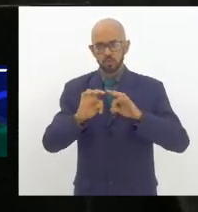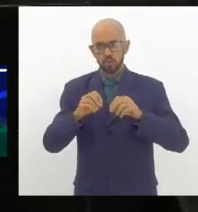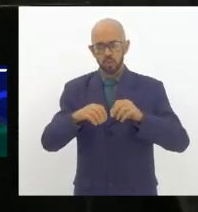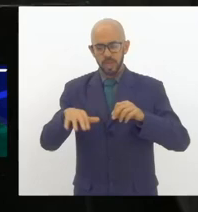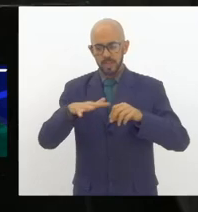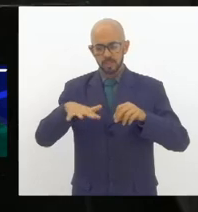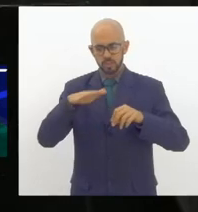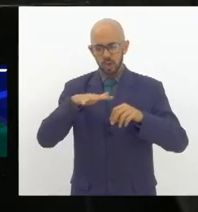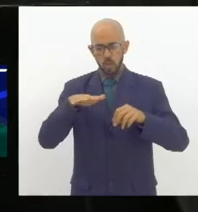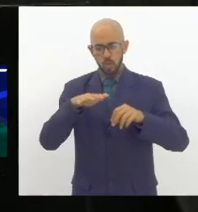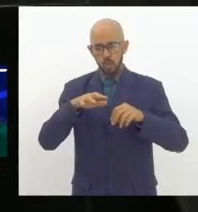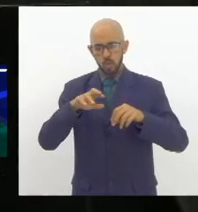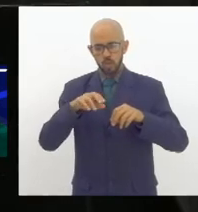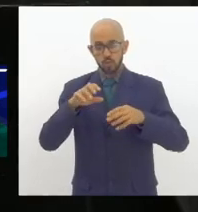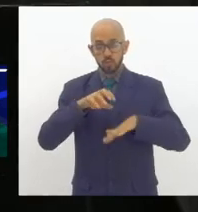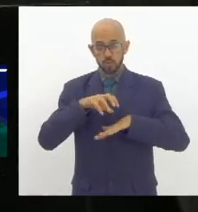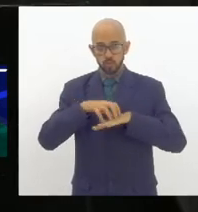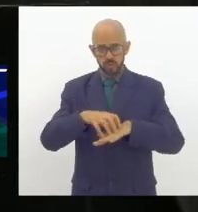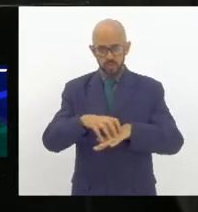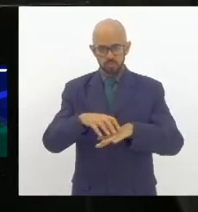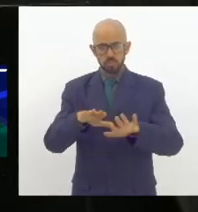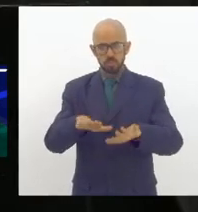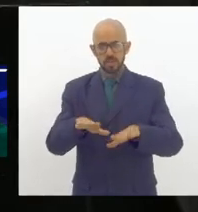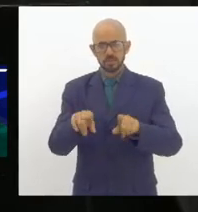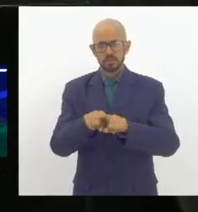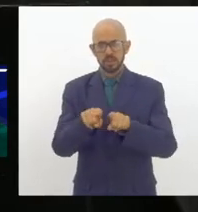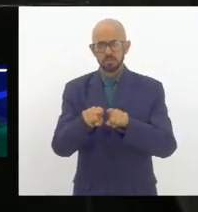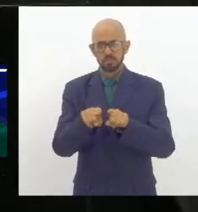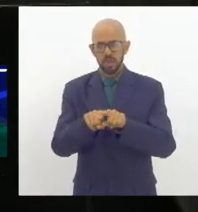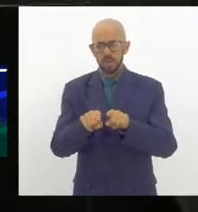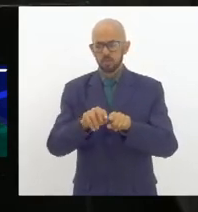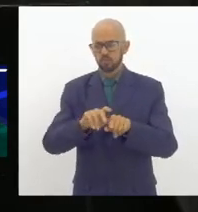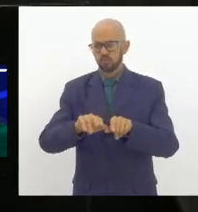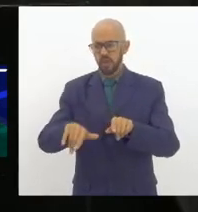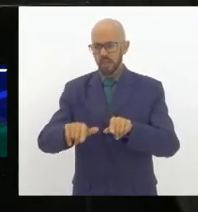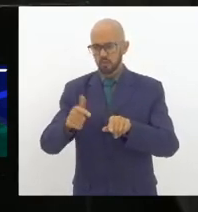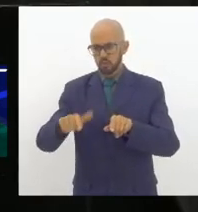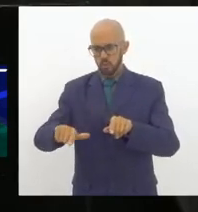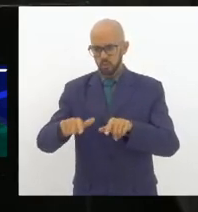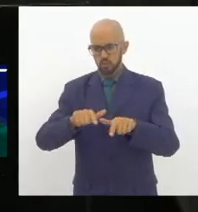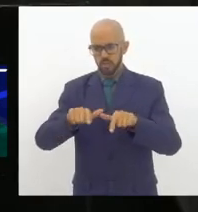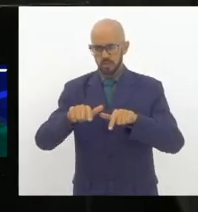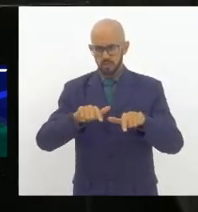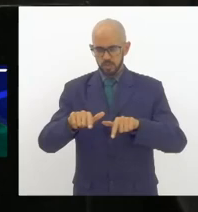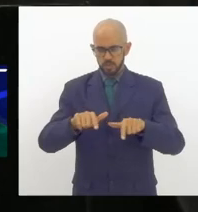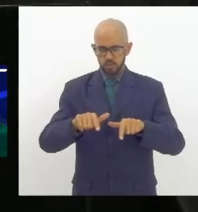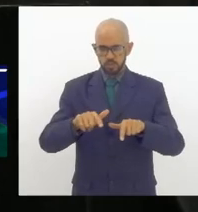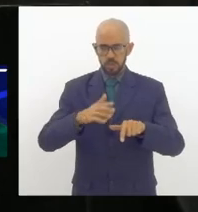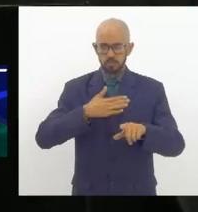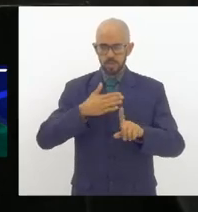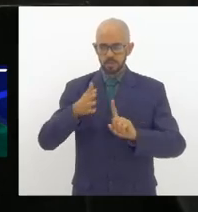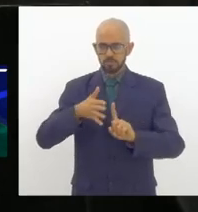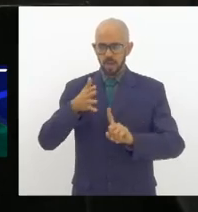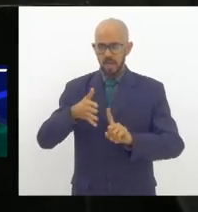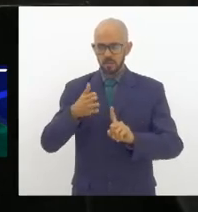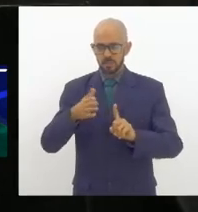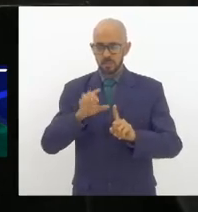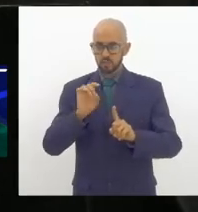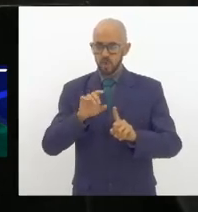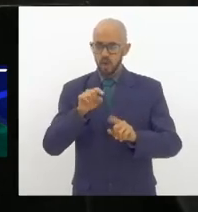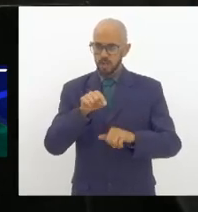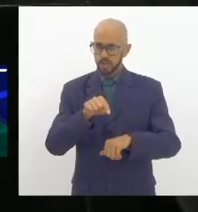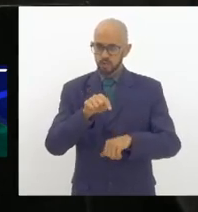região é só no turismo como também nos diversos serviços então eram essas as minhas palavras na tarde de hoje